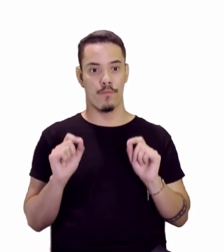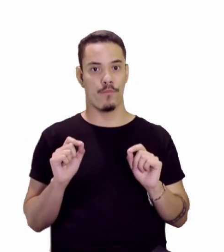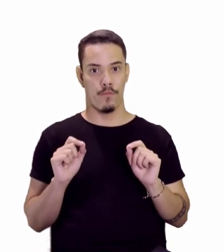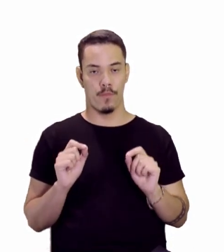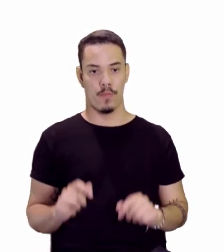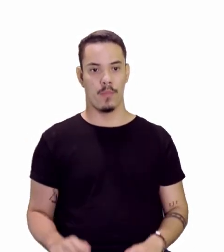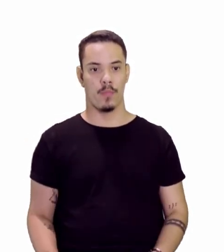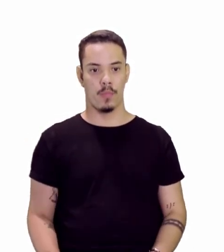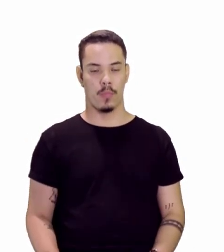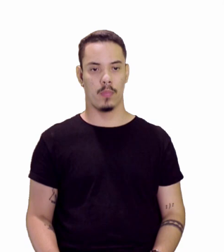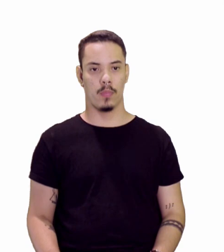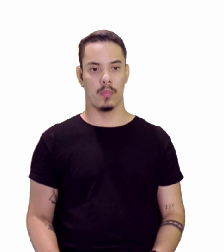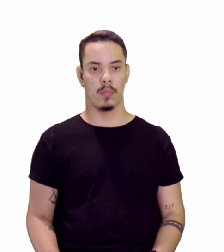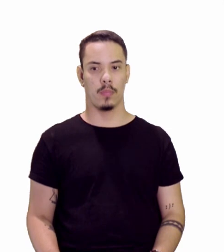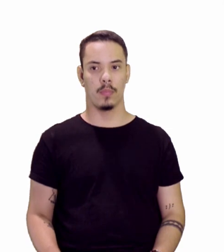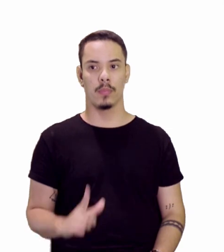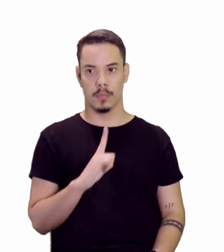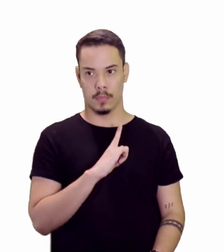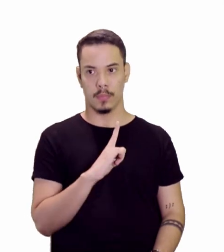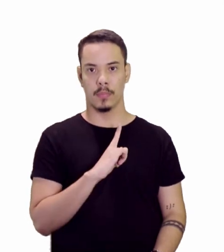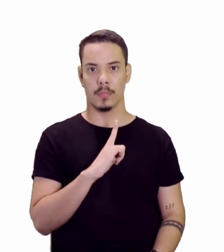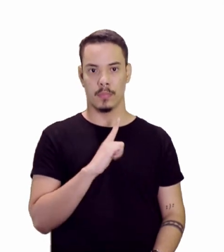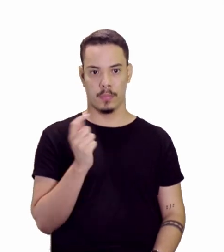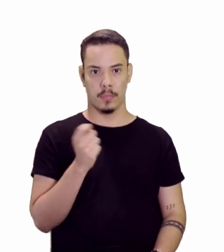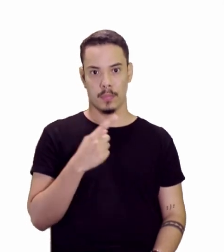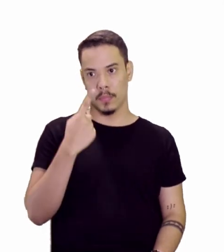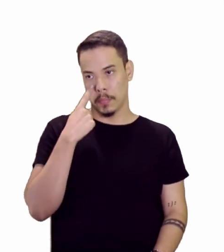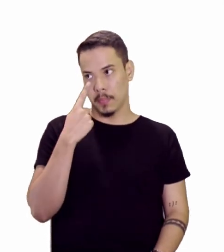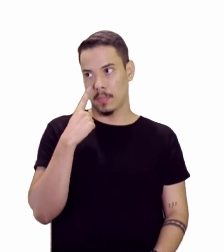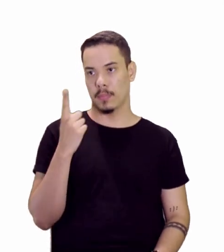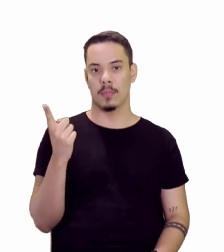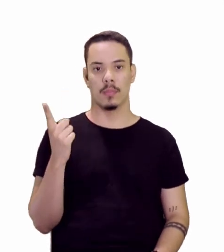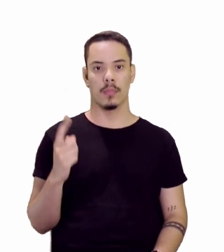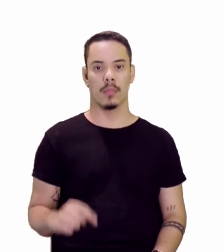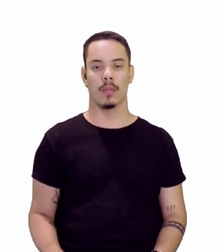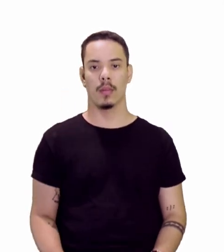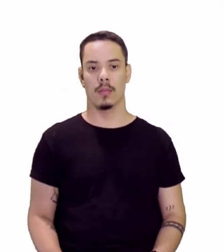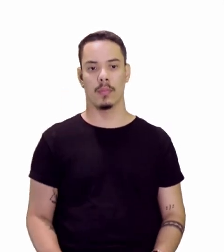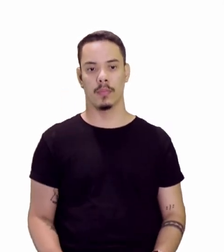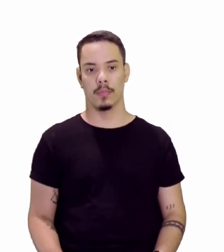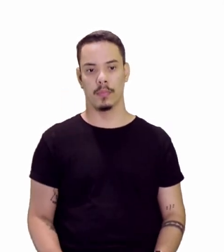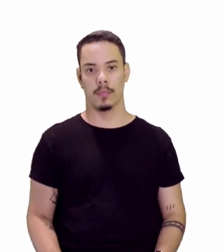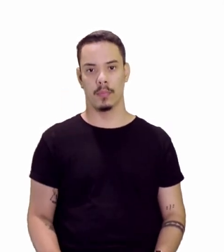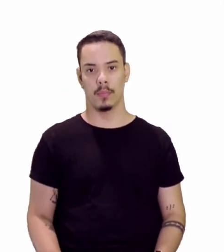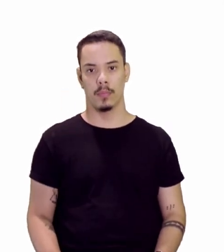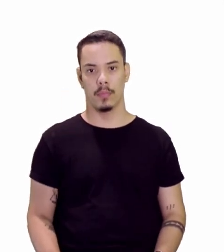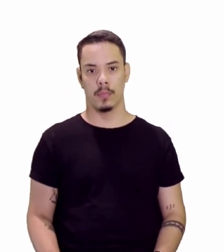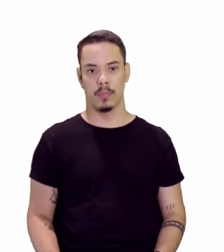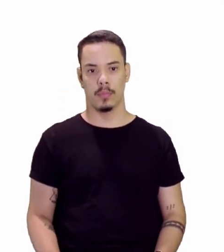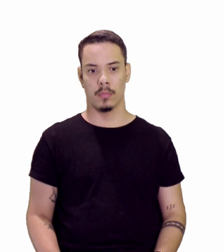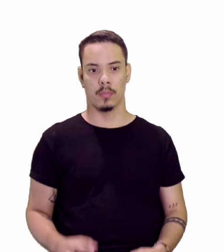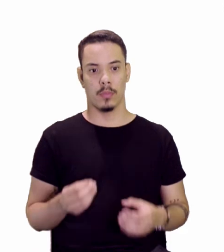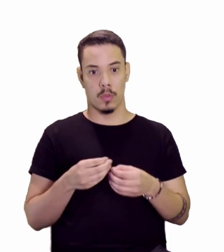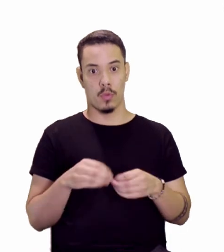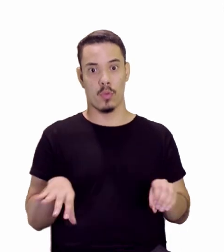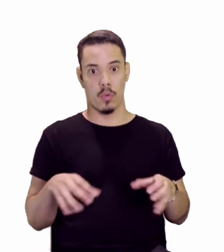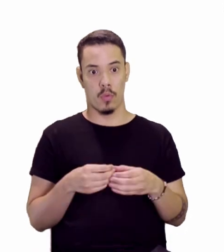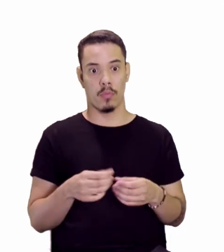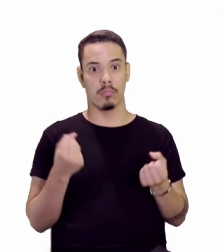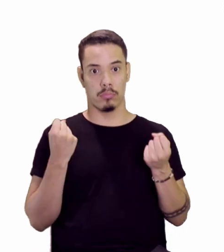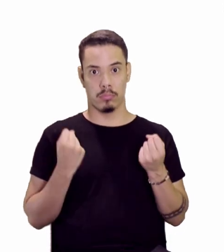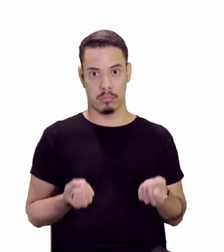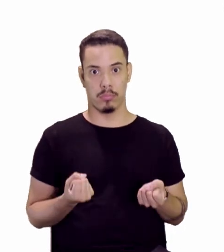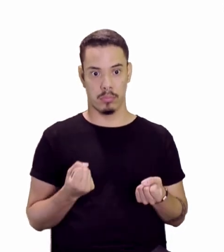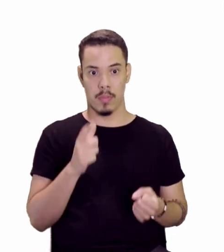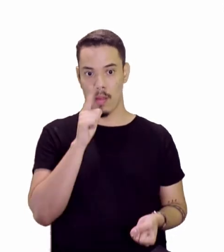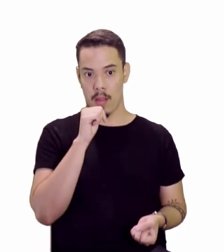exemplo? Olha só. Tem até um efeito aí. Tem um efeitozinho, aí você coloca ali, tá no fundo, certo? Se ele está no fundo, ele tem ali uma densidade maior. Que